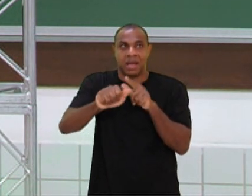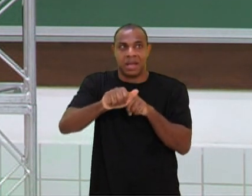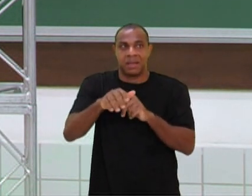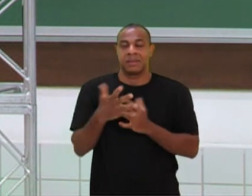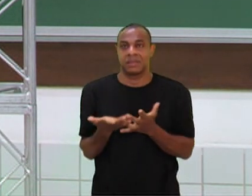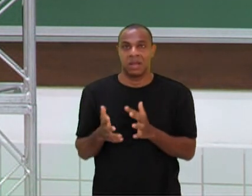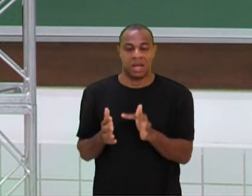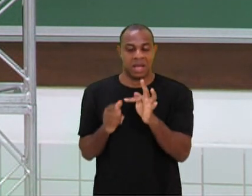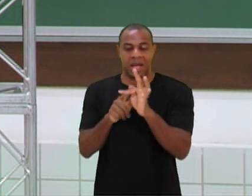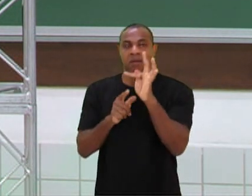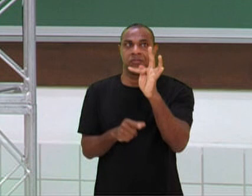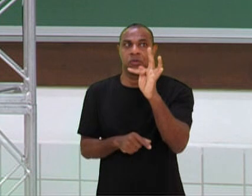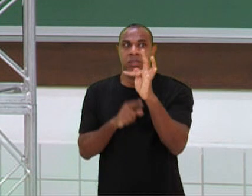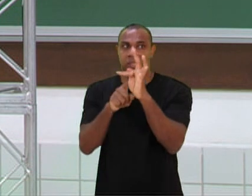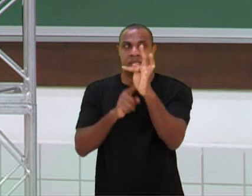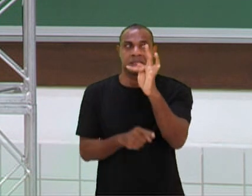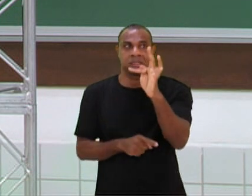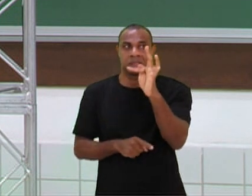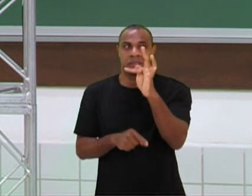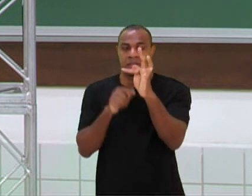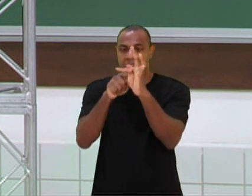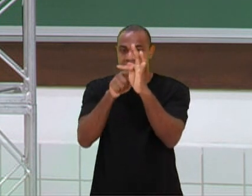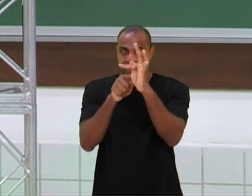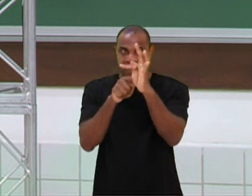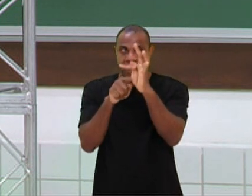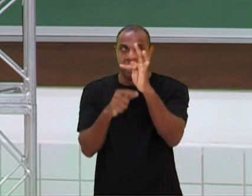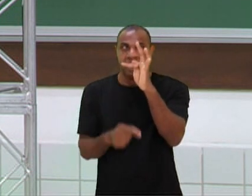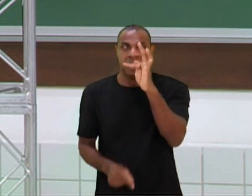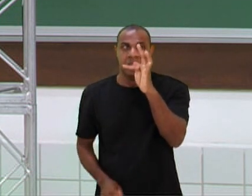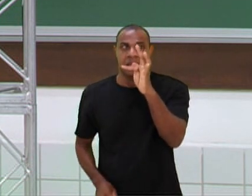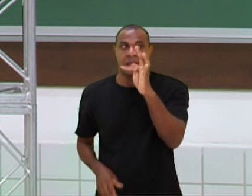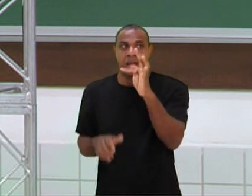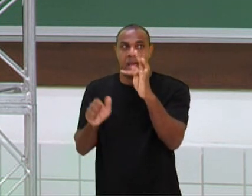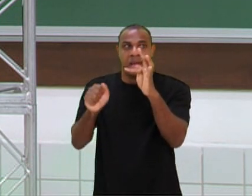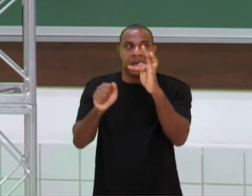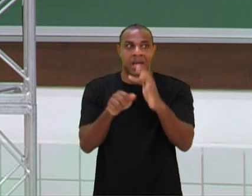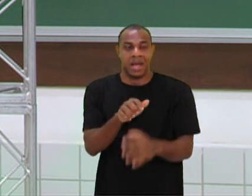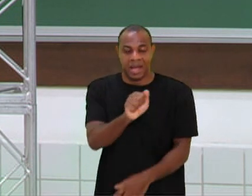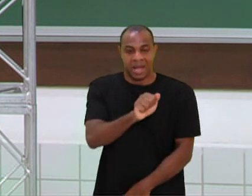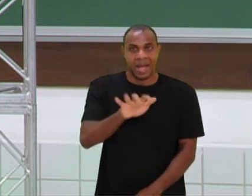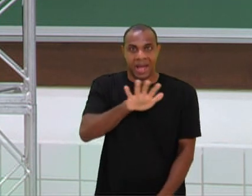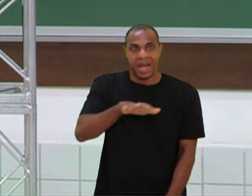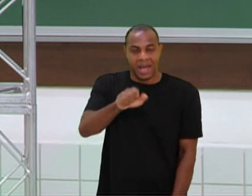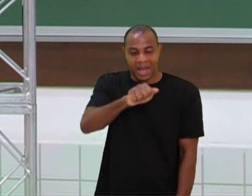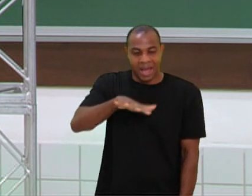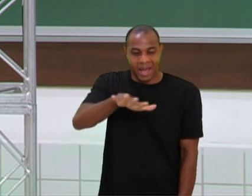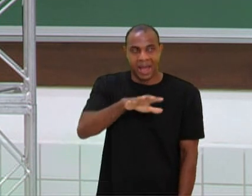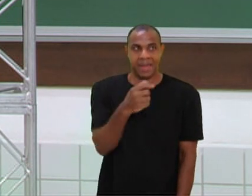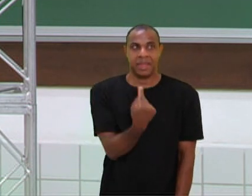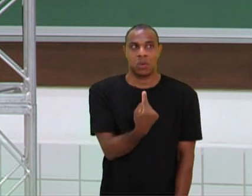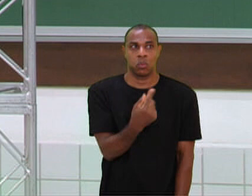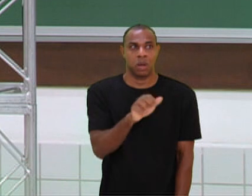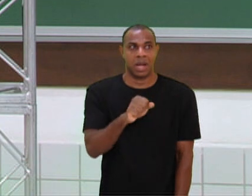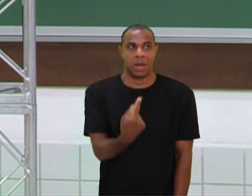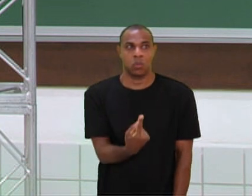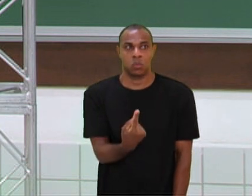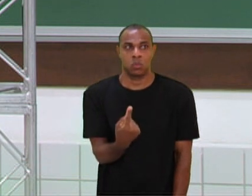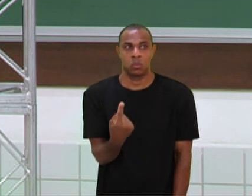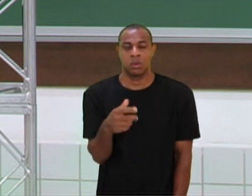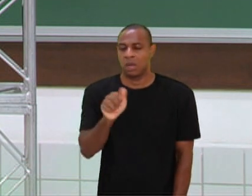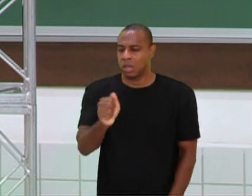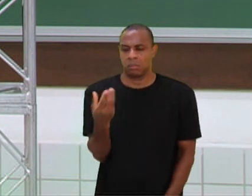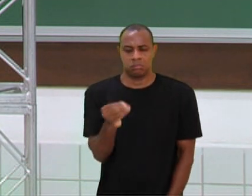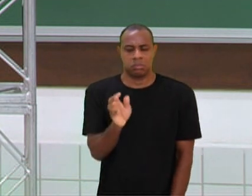P1, é F. A força, melhor dizendo, a área associada a essa área 1, eu vou jogar como